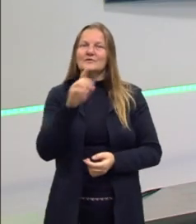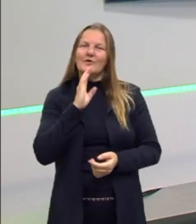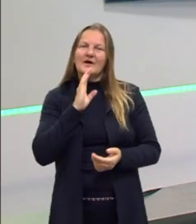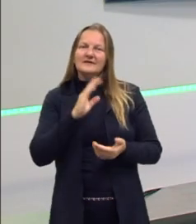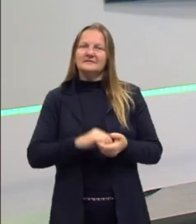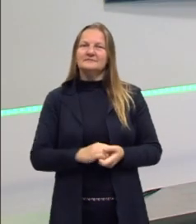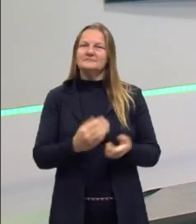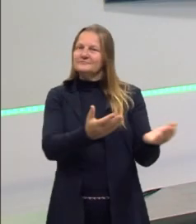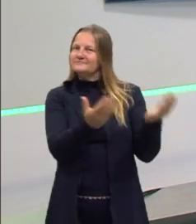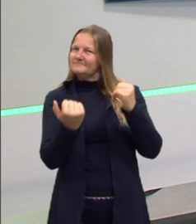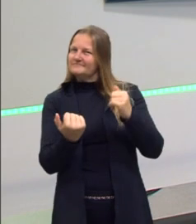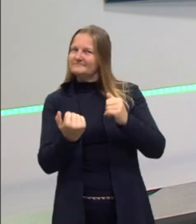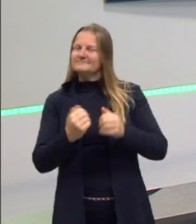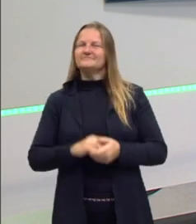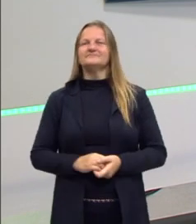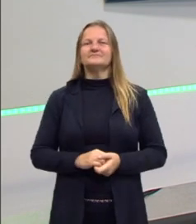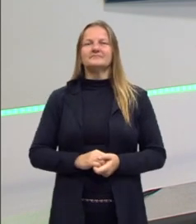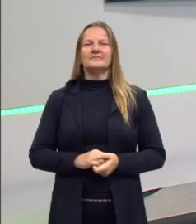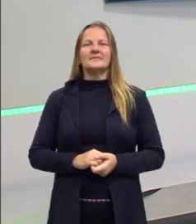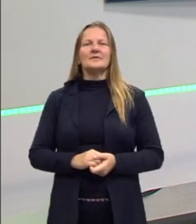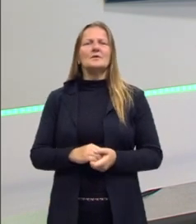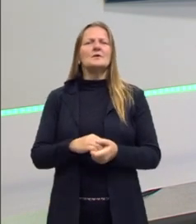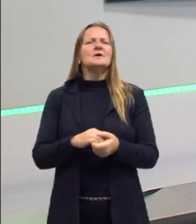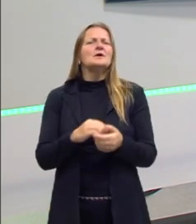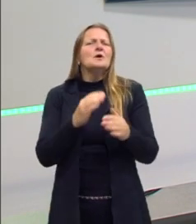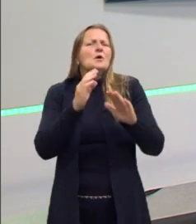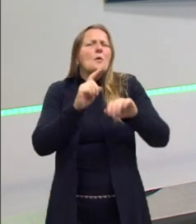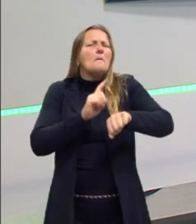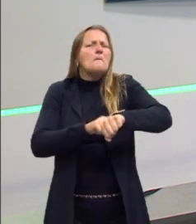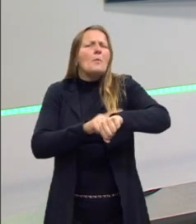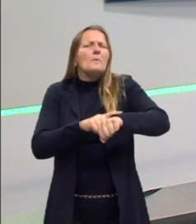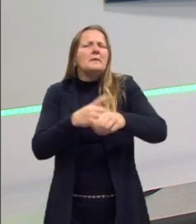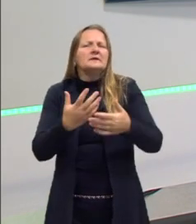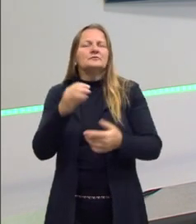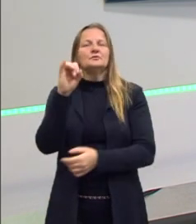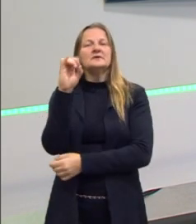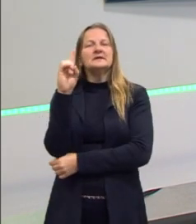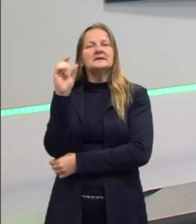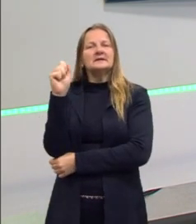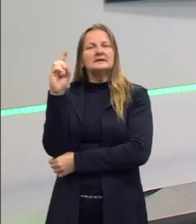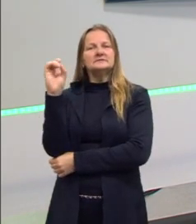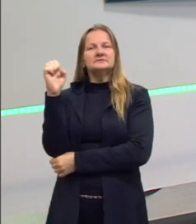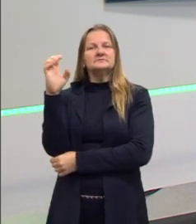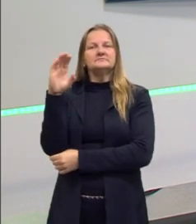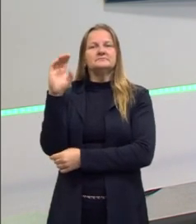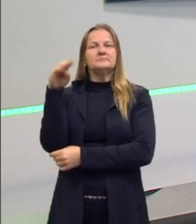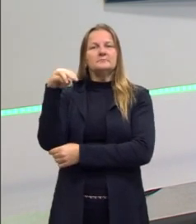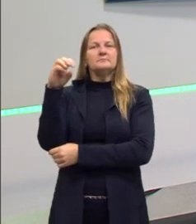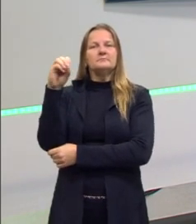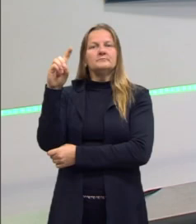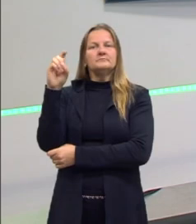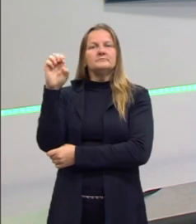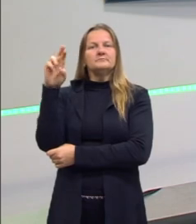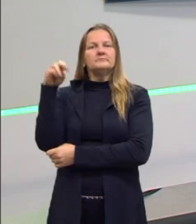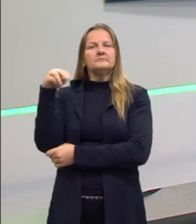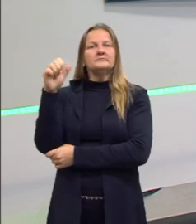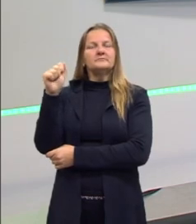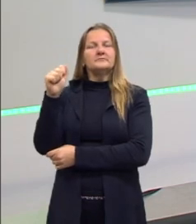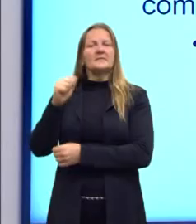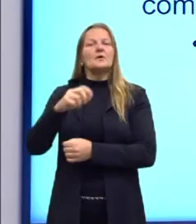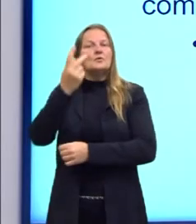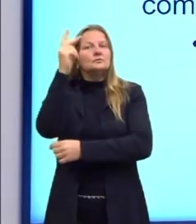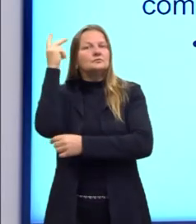vamos lá a idade moderna que período é esse a idade moderna então né é um período que os